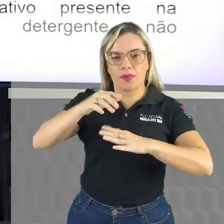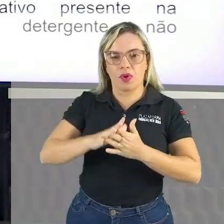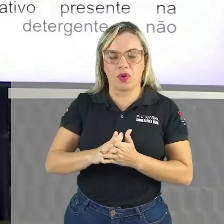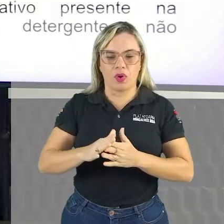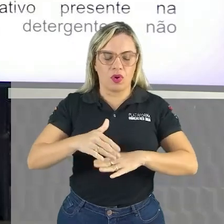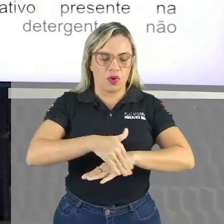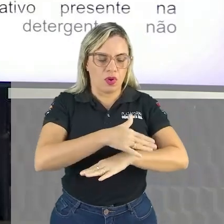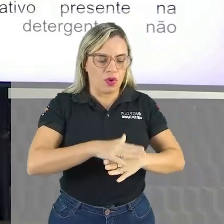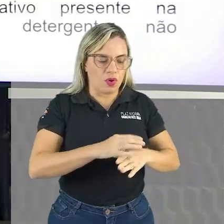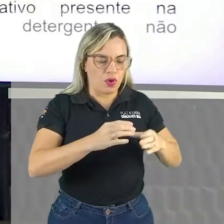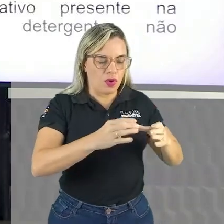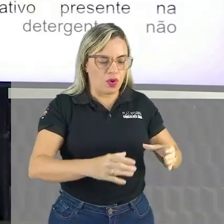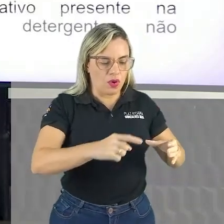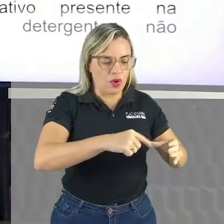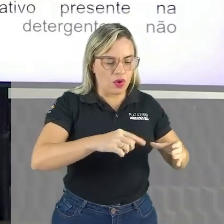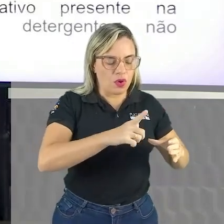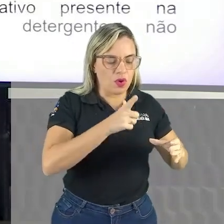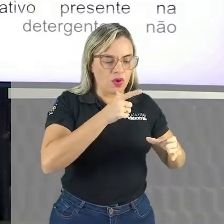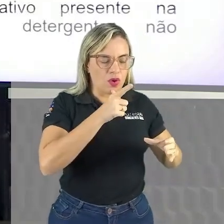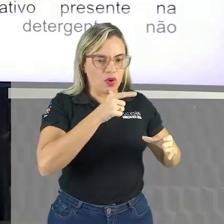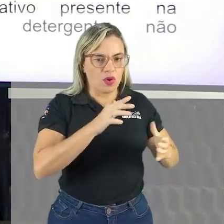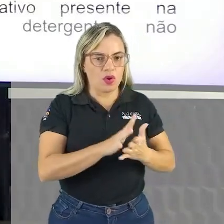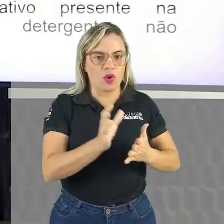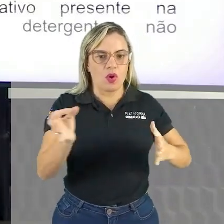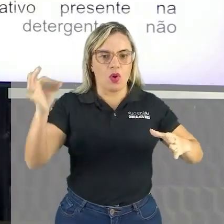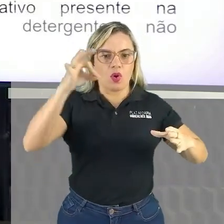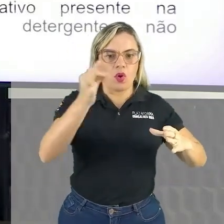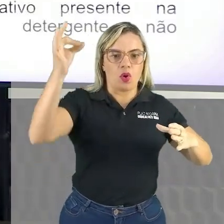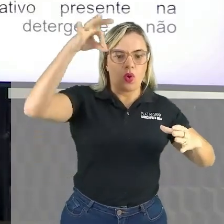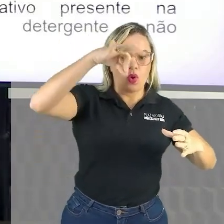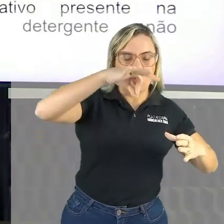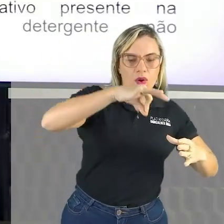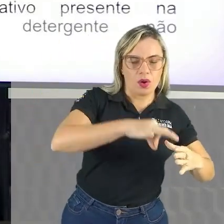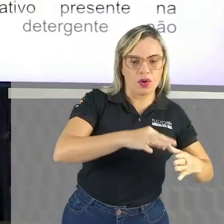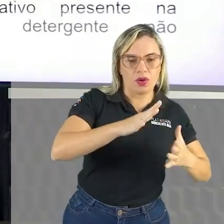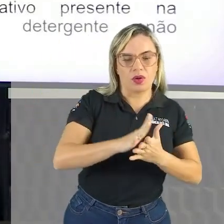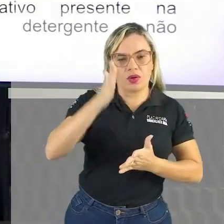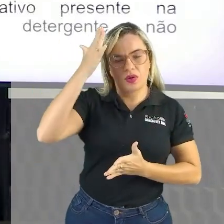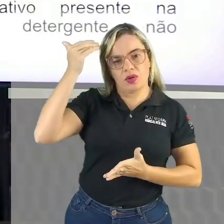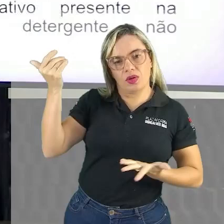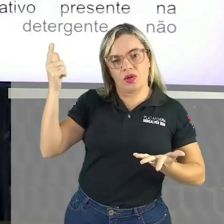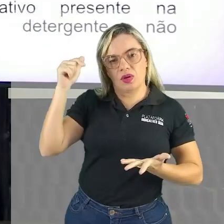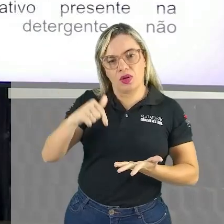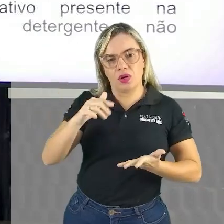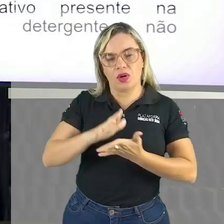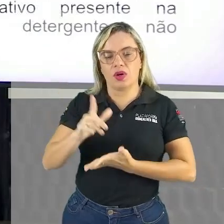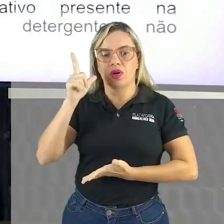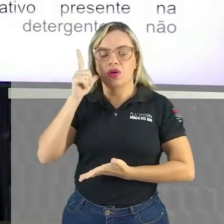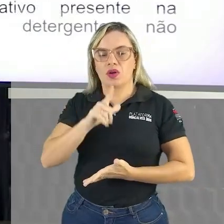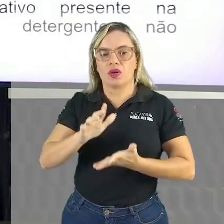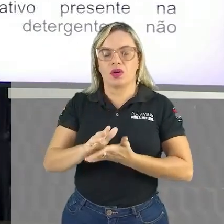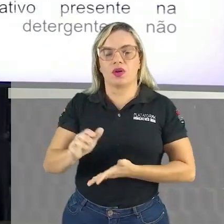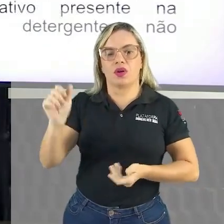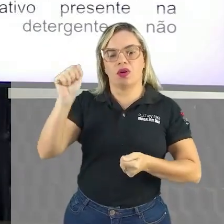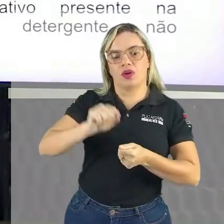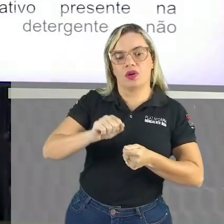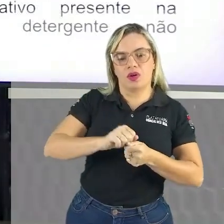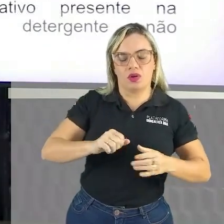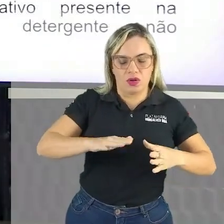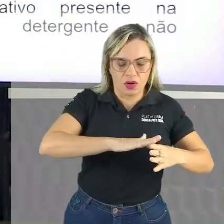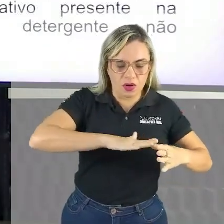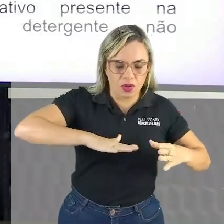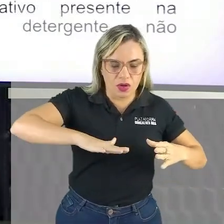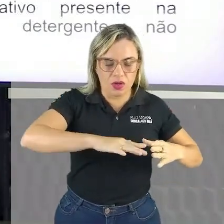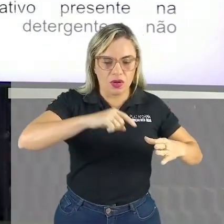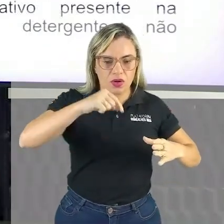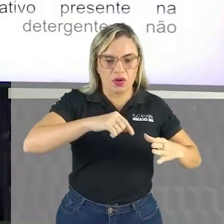que às vezes um mosquito chega e pousa naquela superfície? Sabe por que ele consegue fazer aquilo ali? Porque na superfície da água tu tem o que a